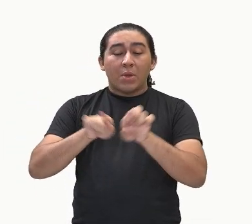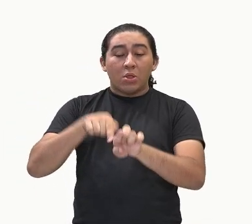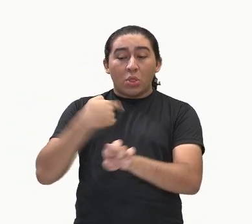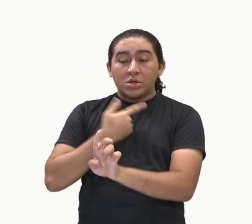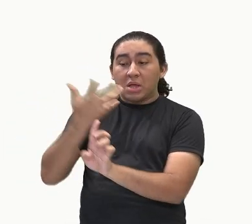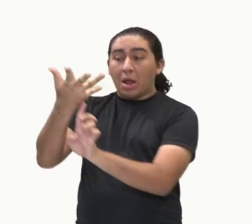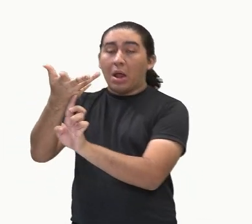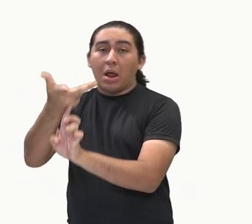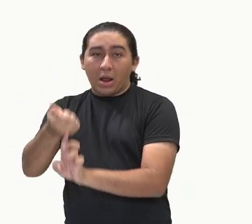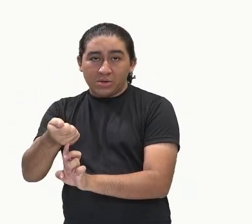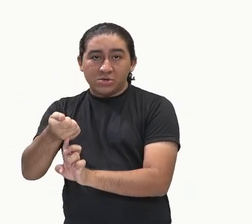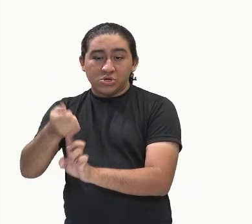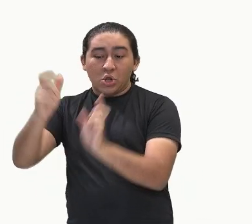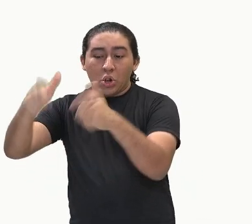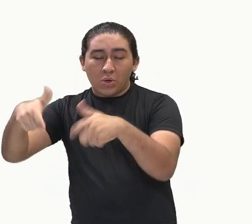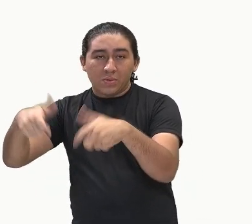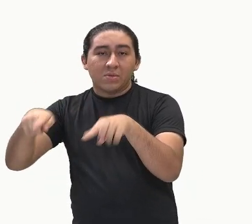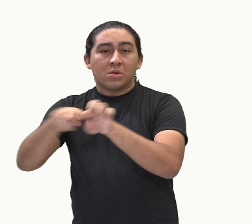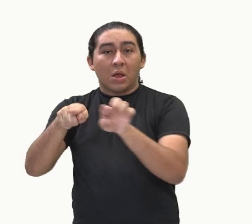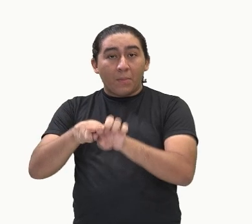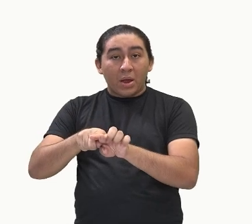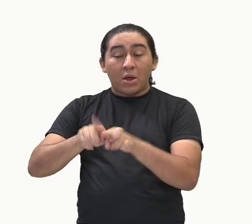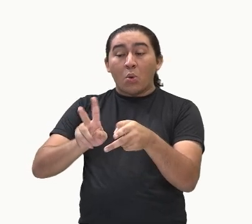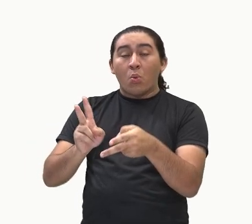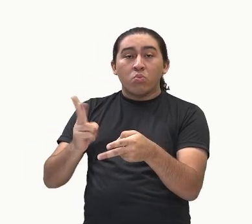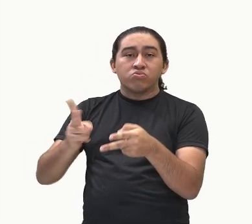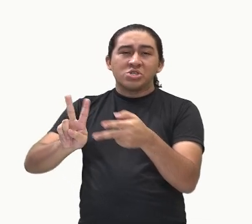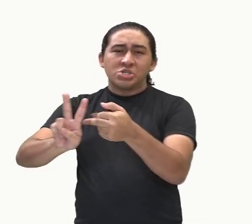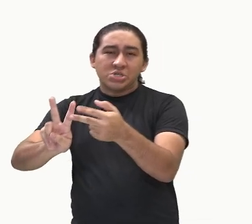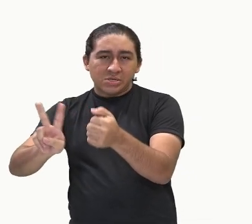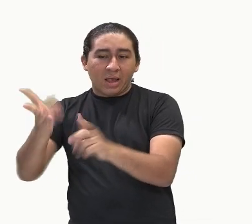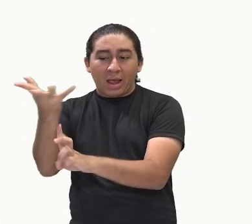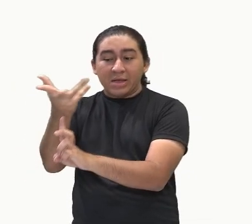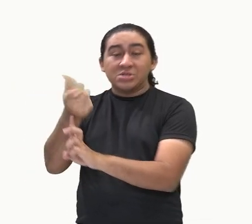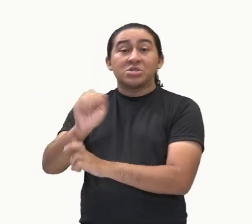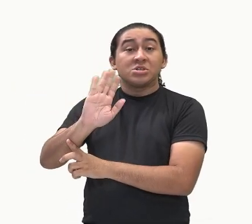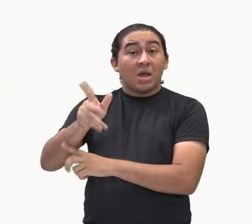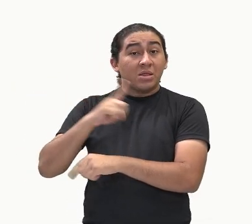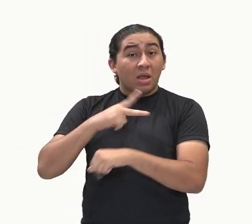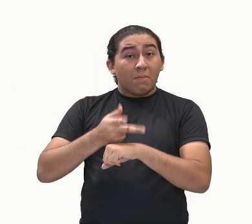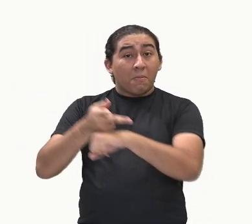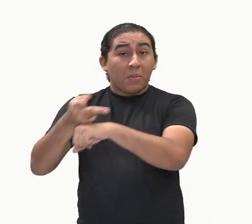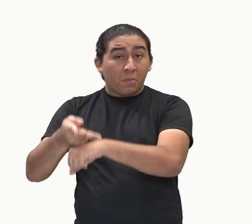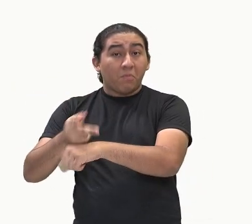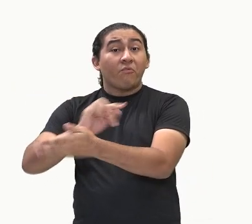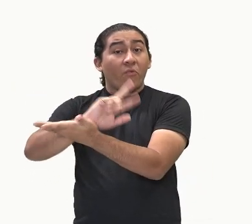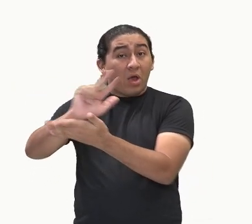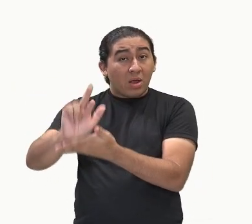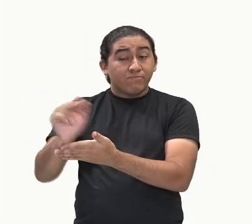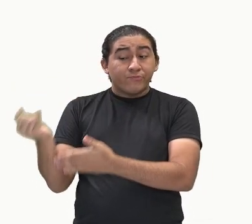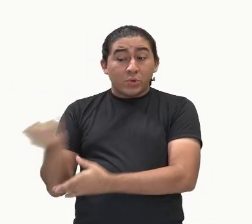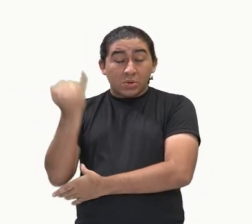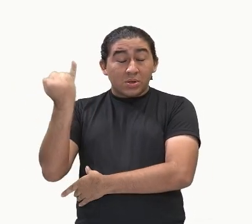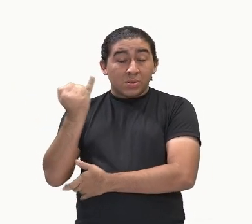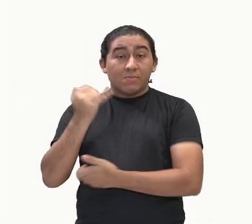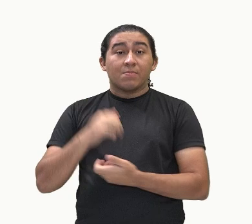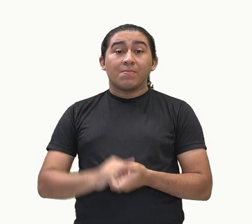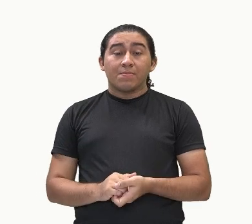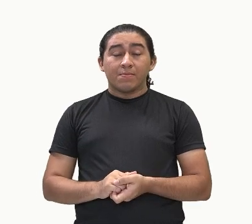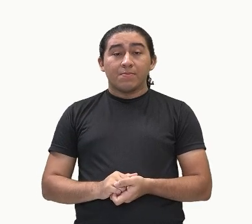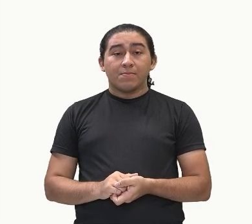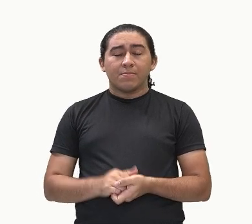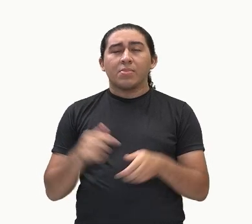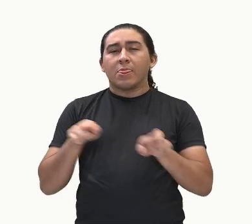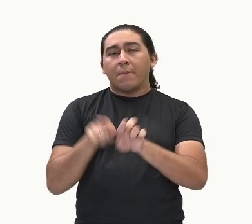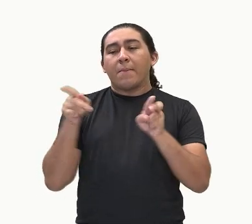artistas indígenas já possuem um reconhecimento. E assim a gente consegue observar que não